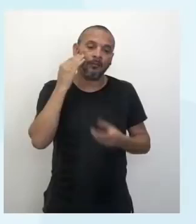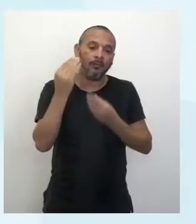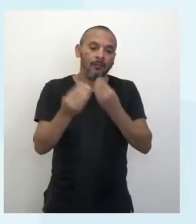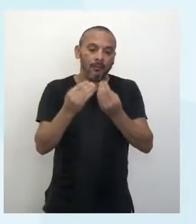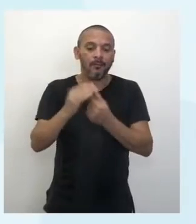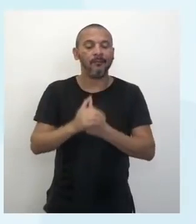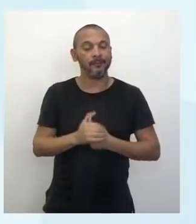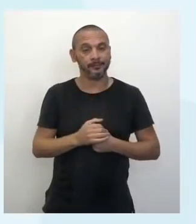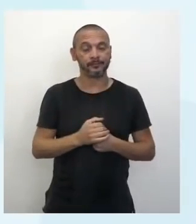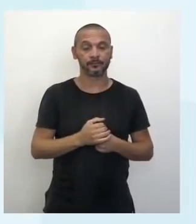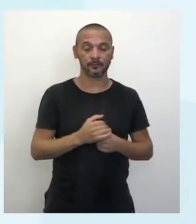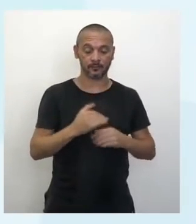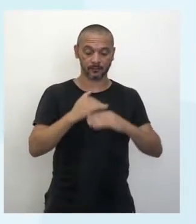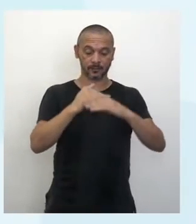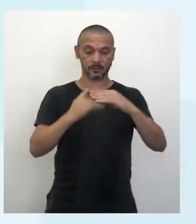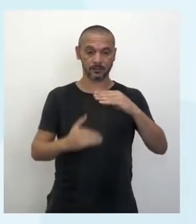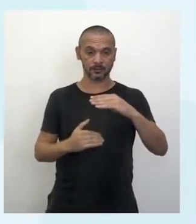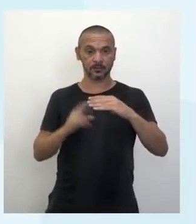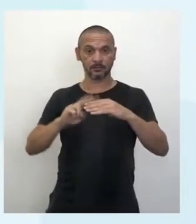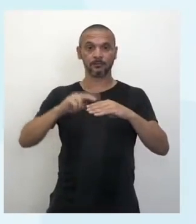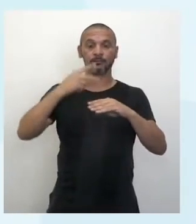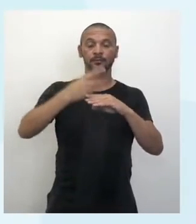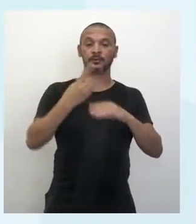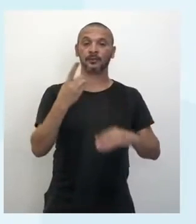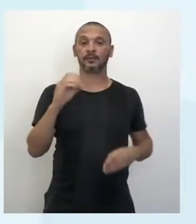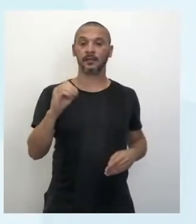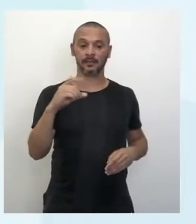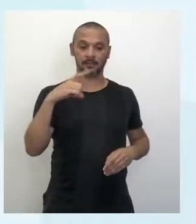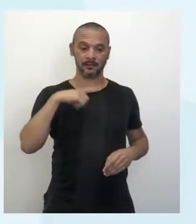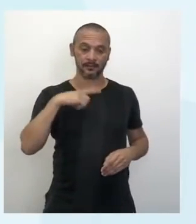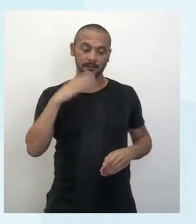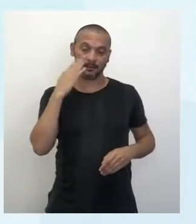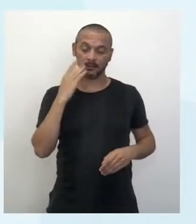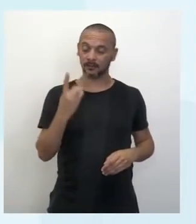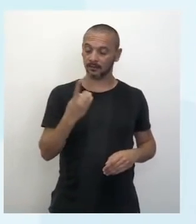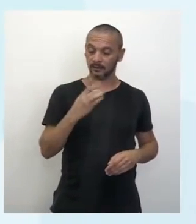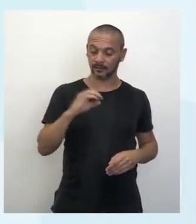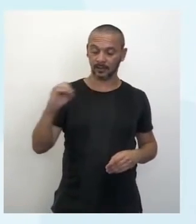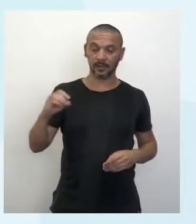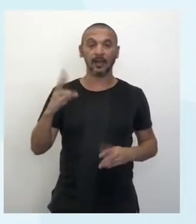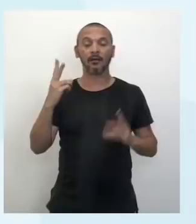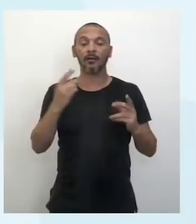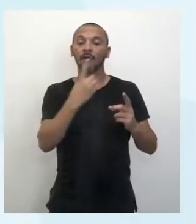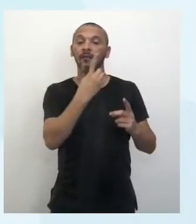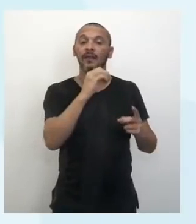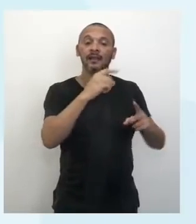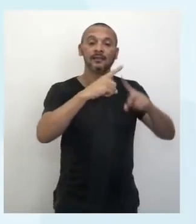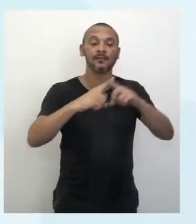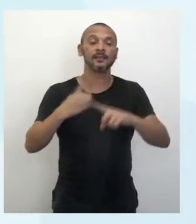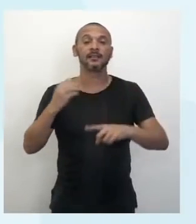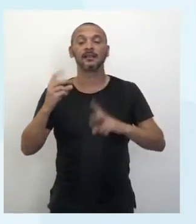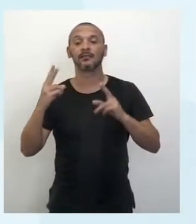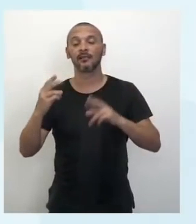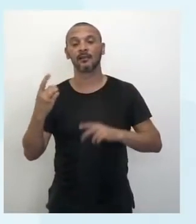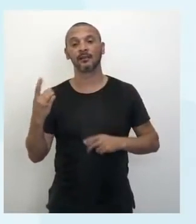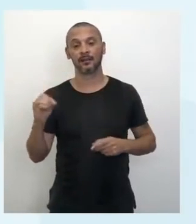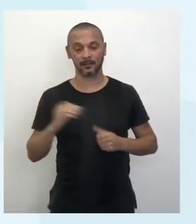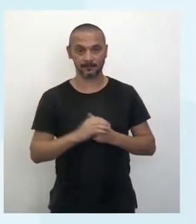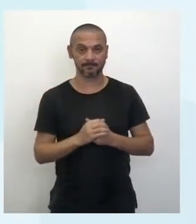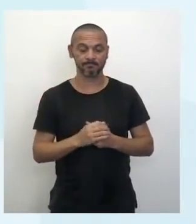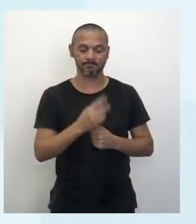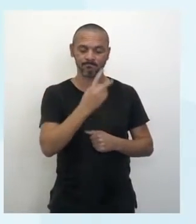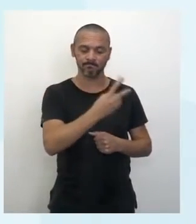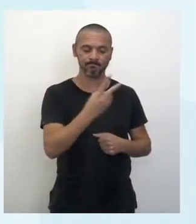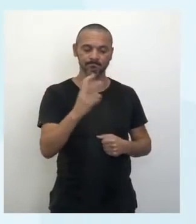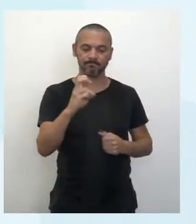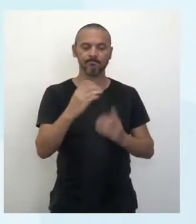eu já sei que o número de baixo é o quadrado de 10, não é isso? 10 vezes 10. Então, 225 é alguma coisa maior